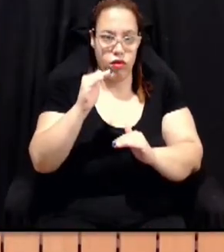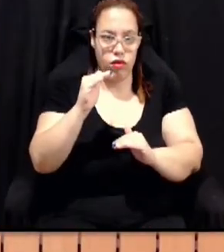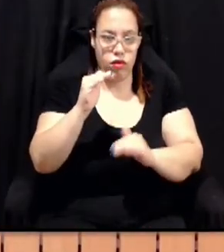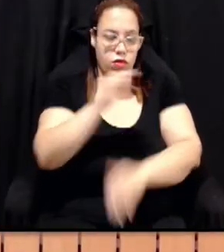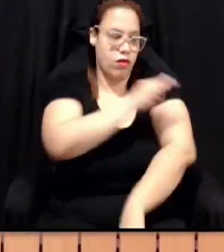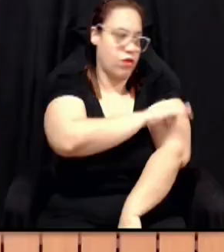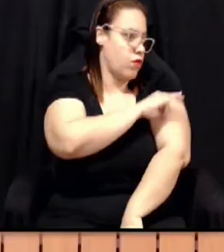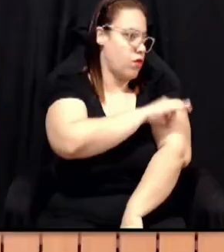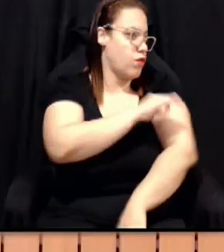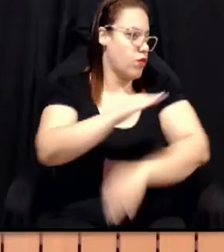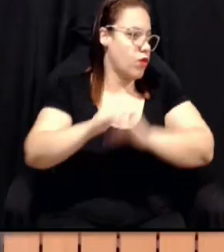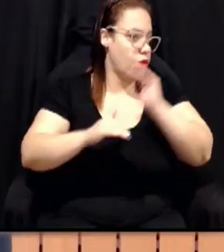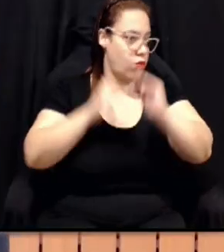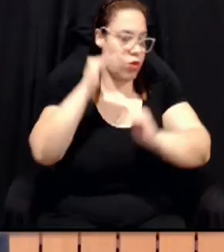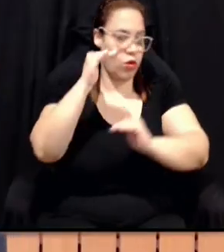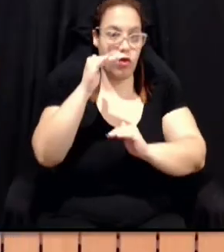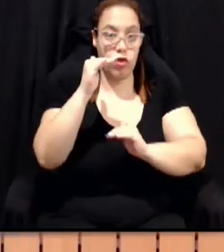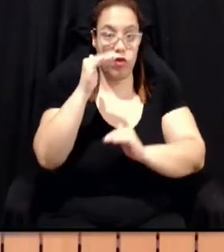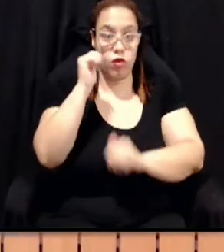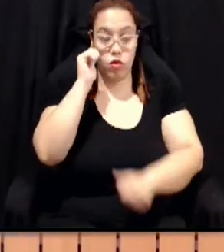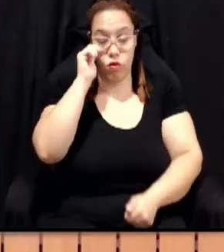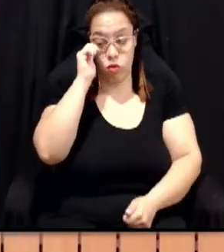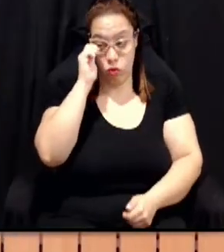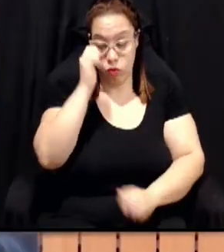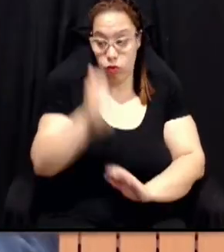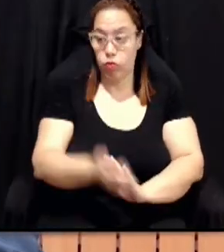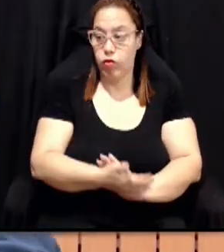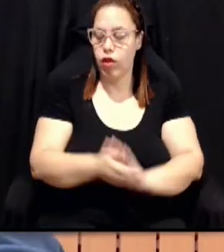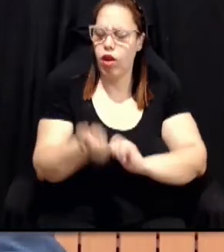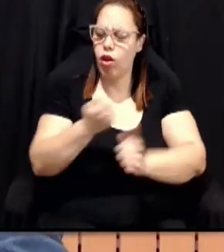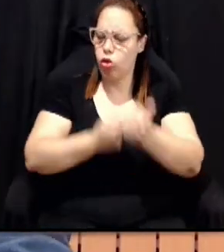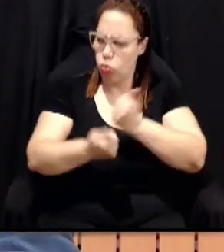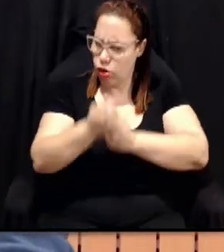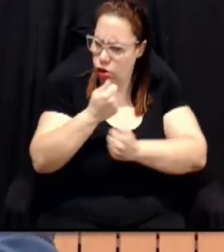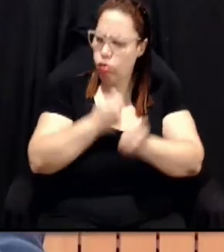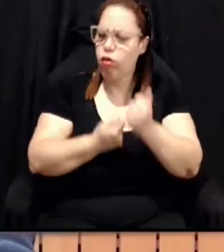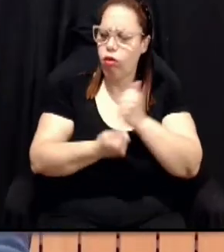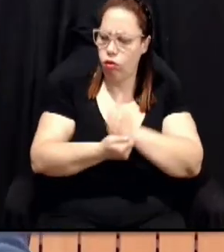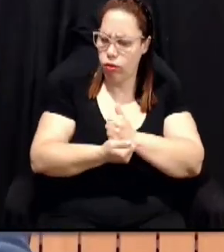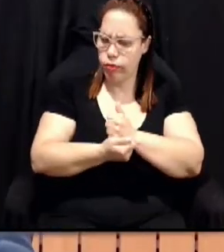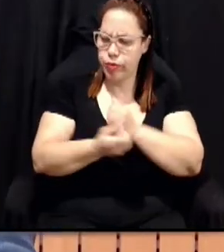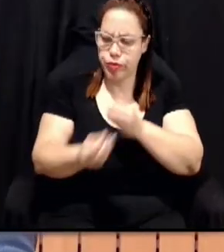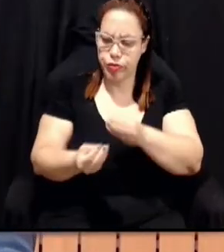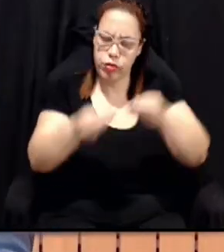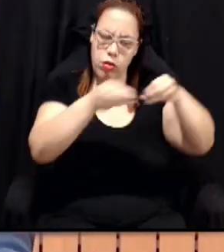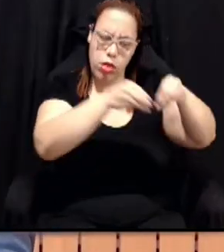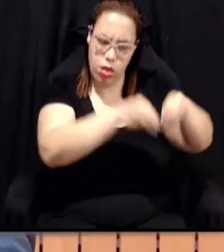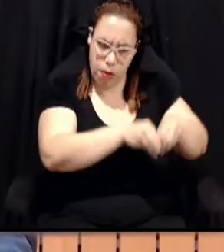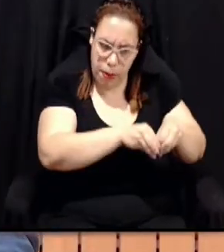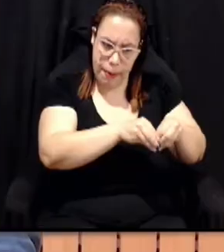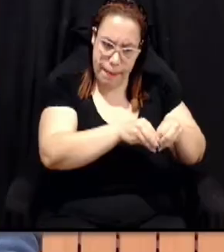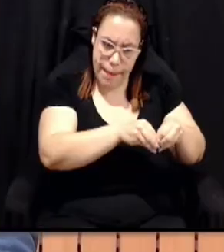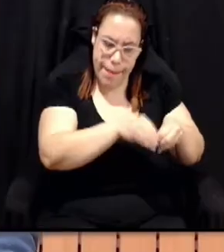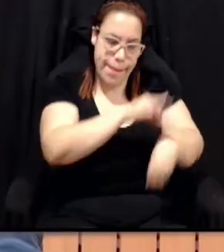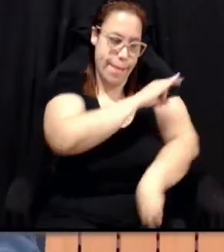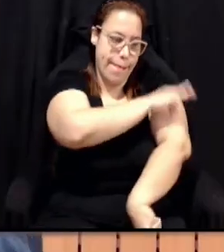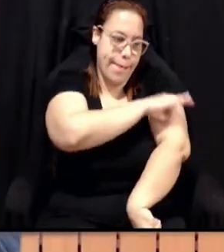nível de administração, devolvendo, entregando a prefeitura aí com